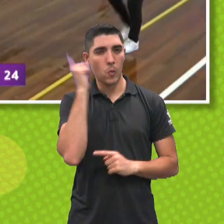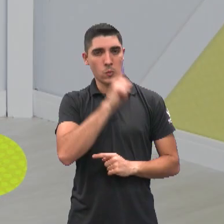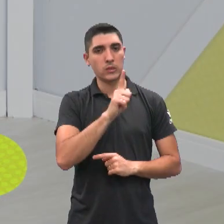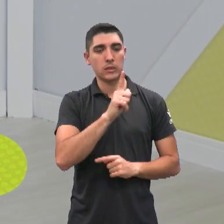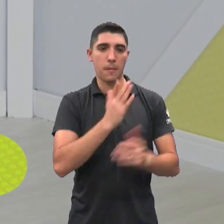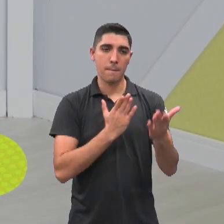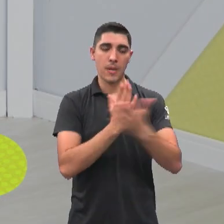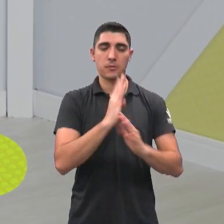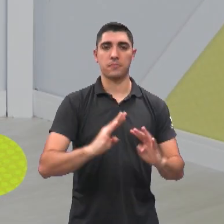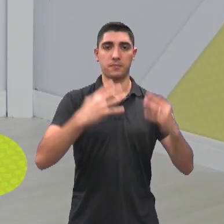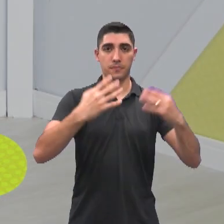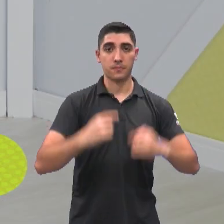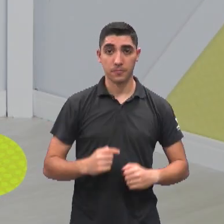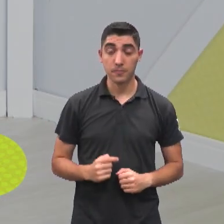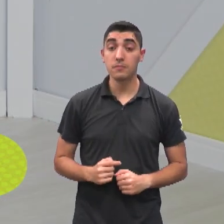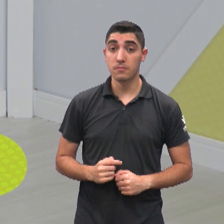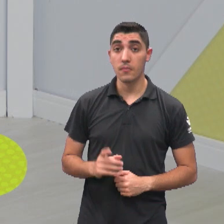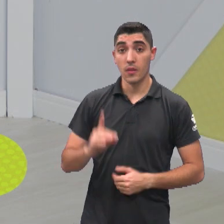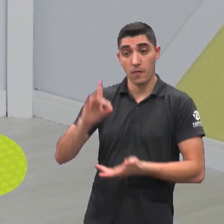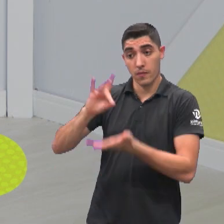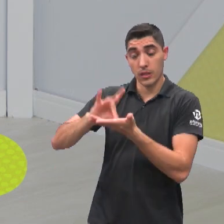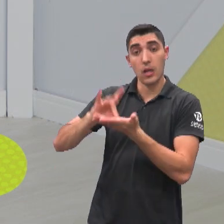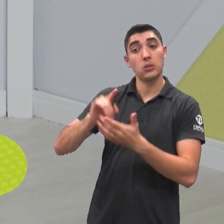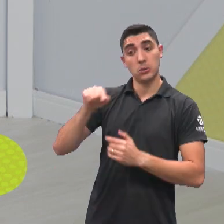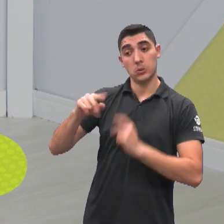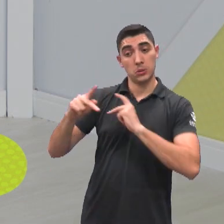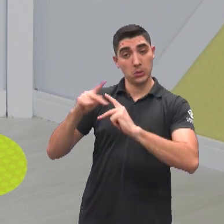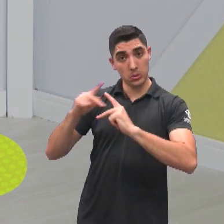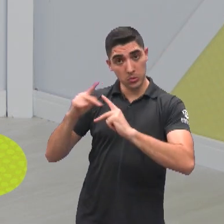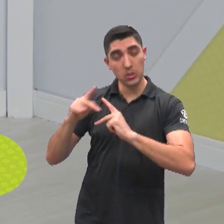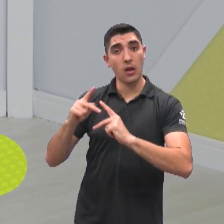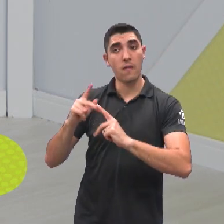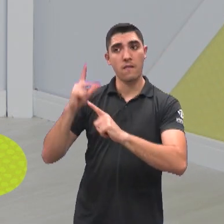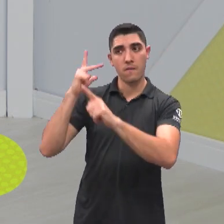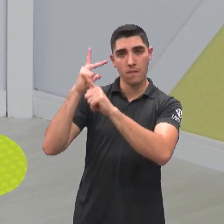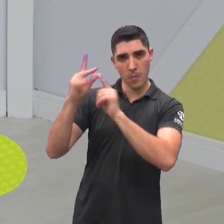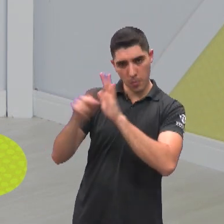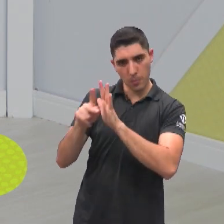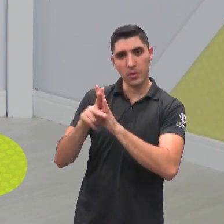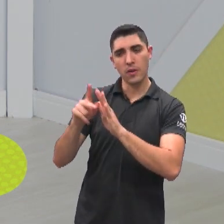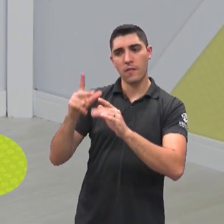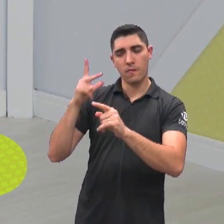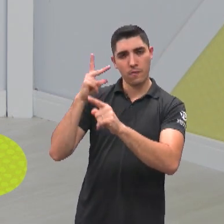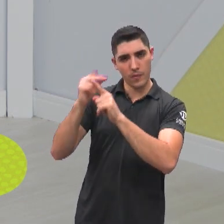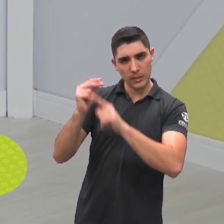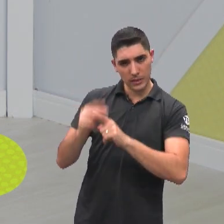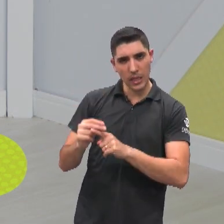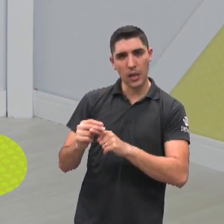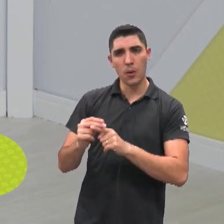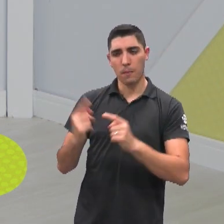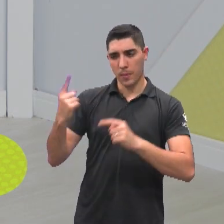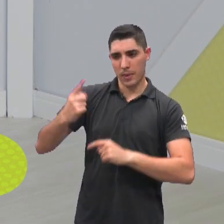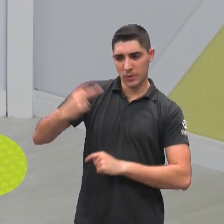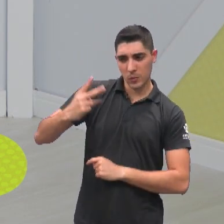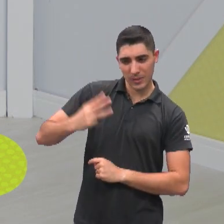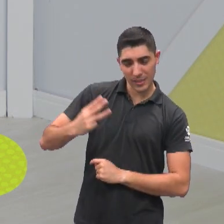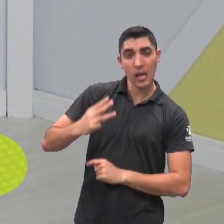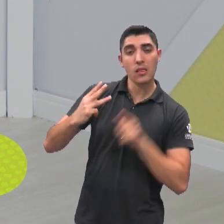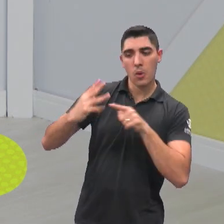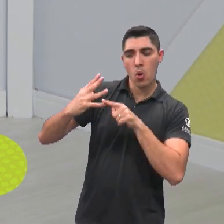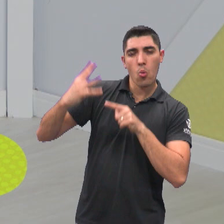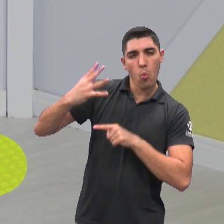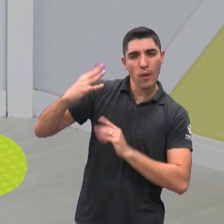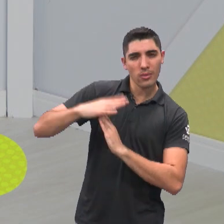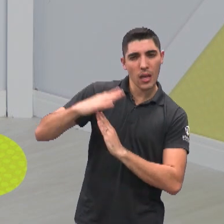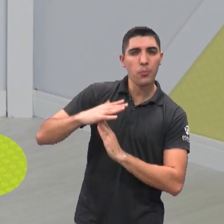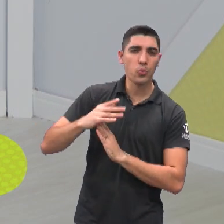Sem dúvida alguma, o São José não passou os sustos, venceu os 3 primeiros quartos da partida e no último deu uma relaxada que é absolutamente normal. O Maringá tentou